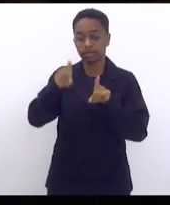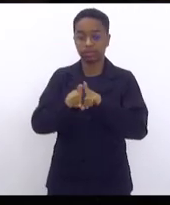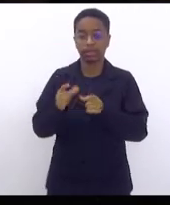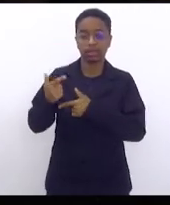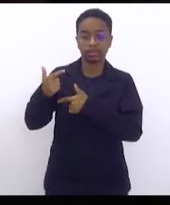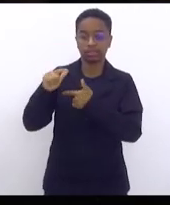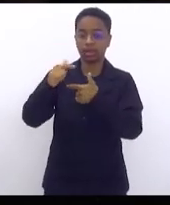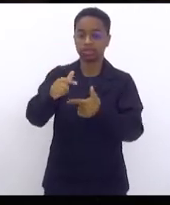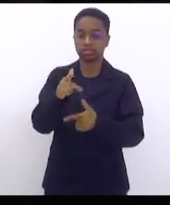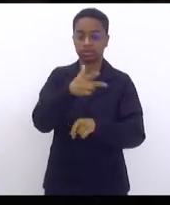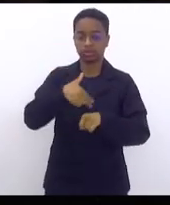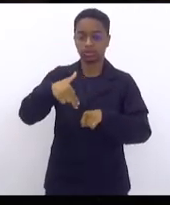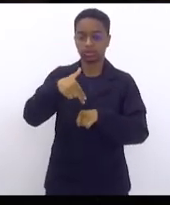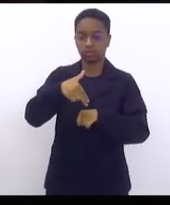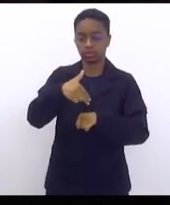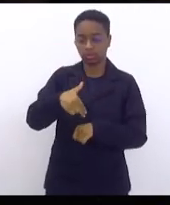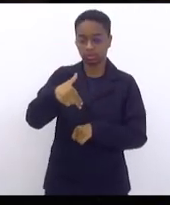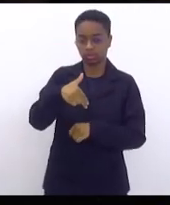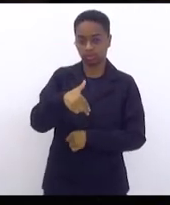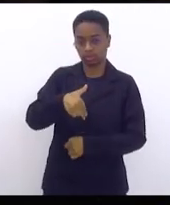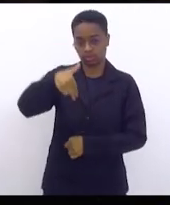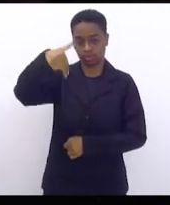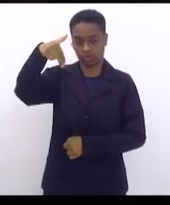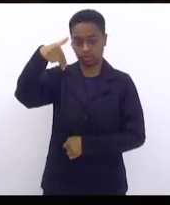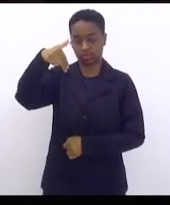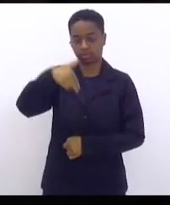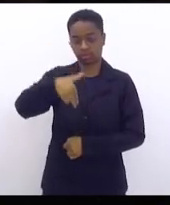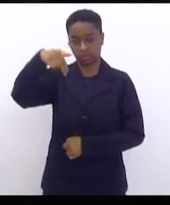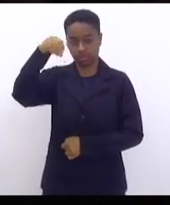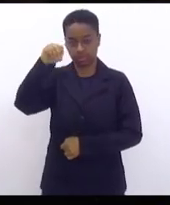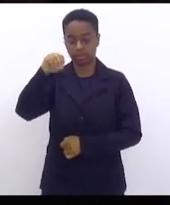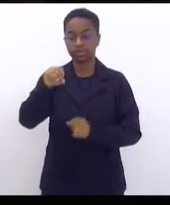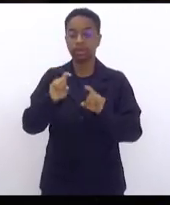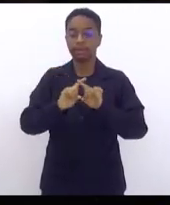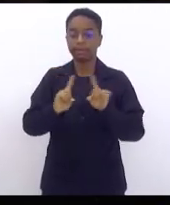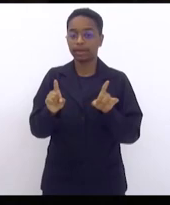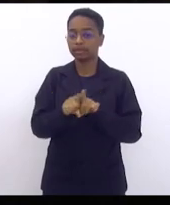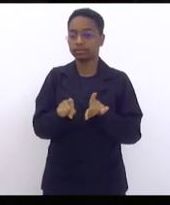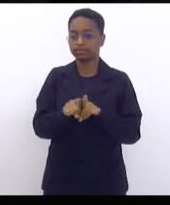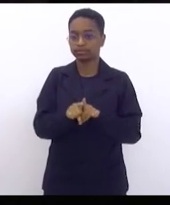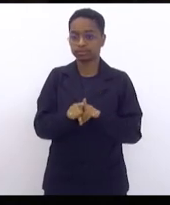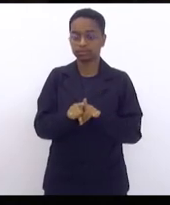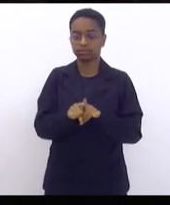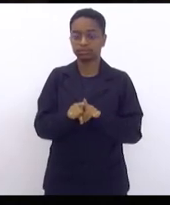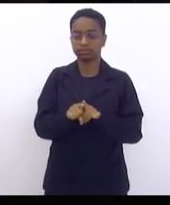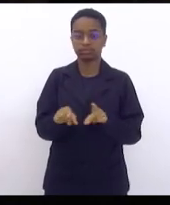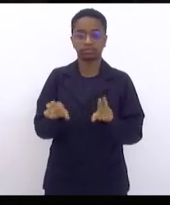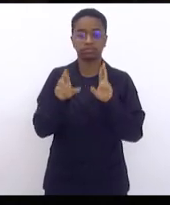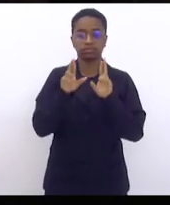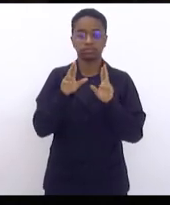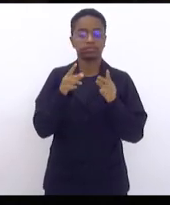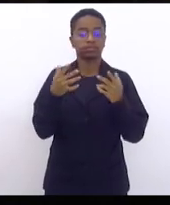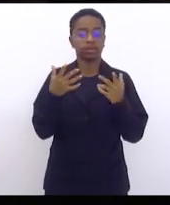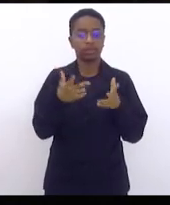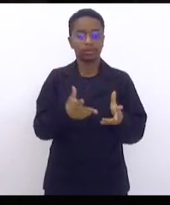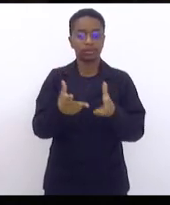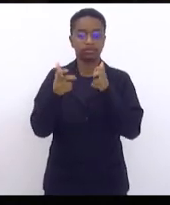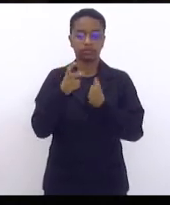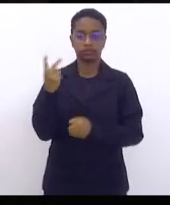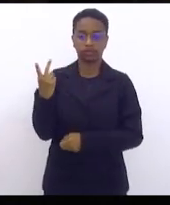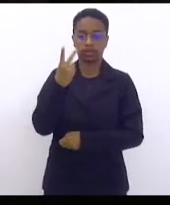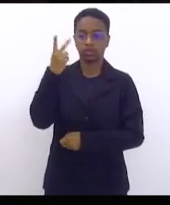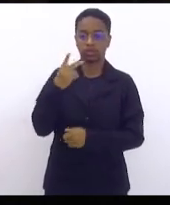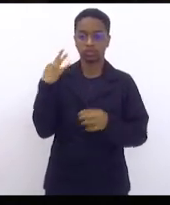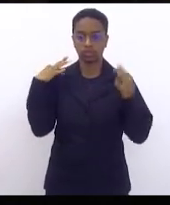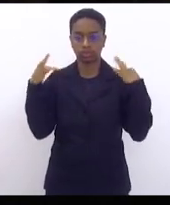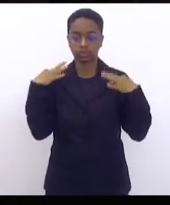tradições nordestinas, mas, além de tudo, tia Ju, que esse reconhecimento do valor turístico,